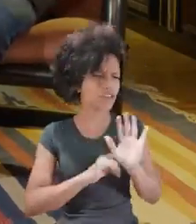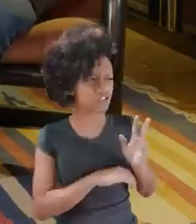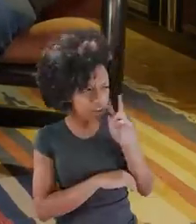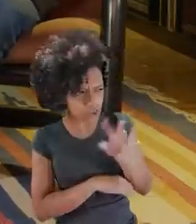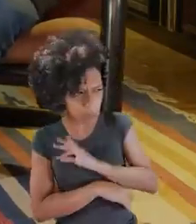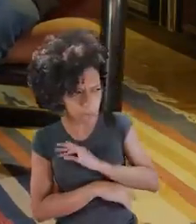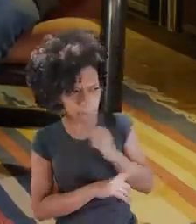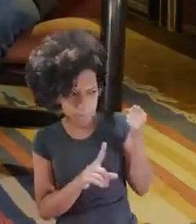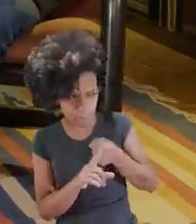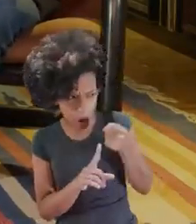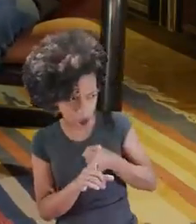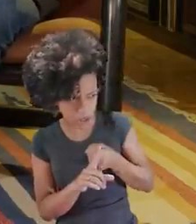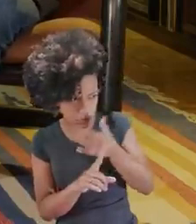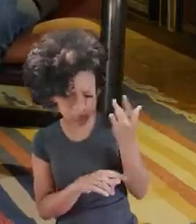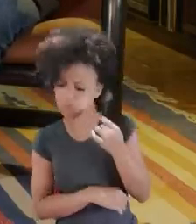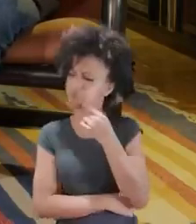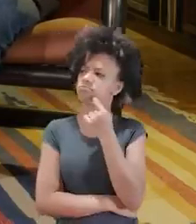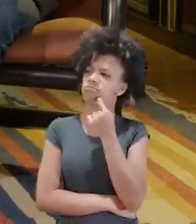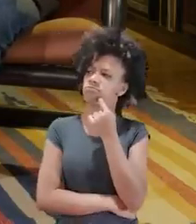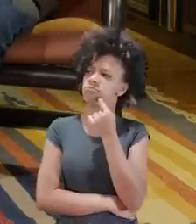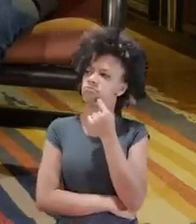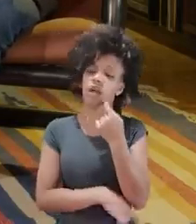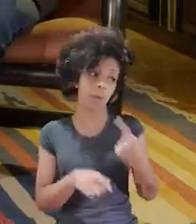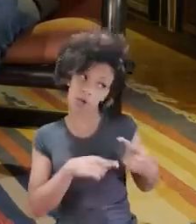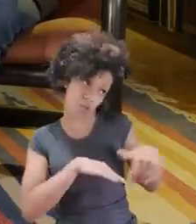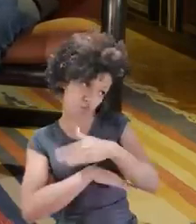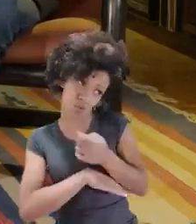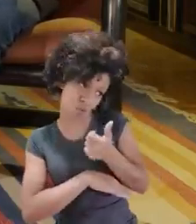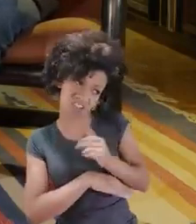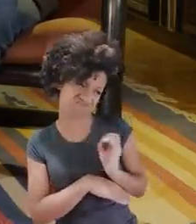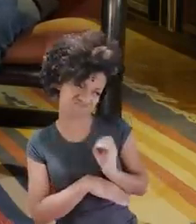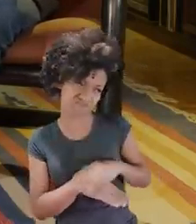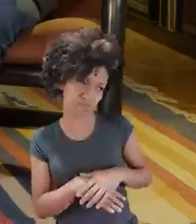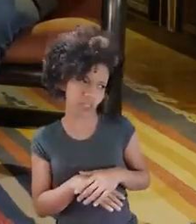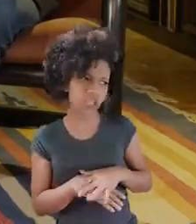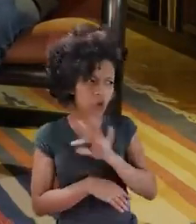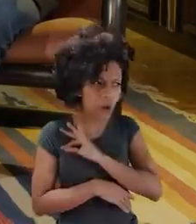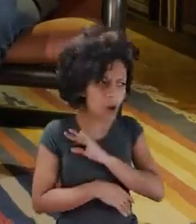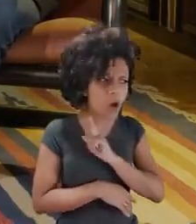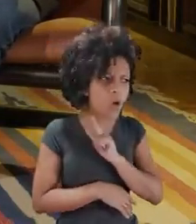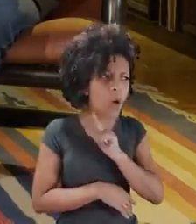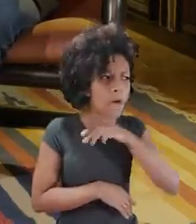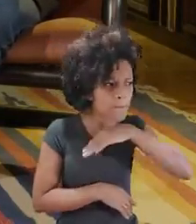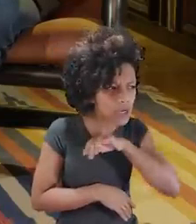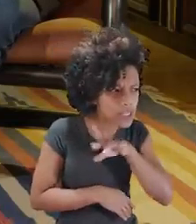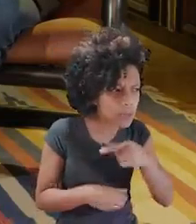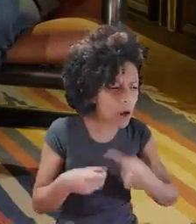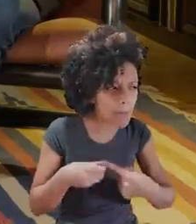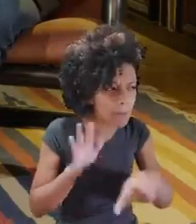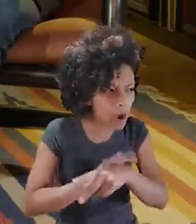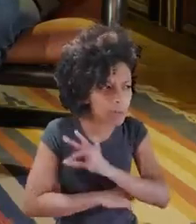leva policial civil dando porrada os outros não porque eles vão para Rua fazer uma para Rua viu guarda municipal dando porrada